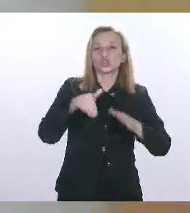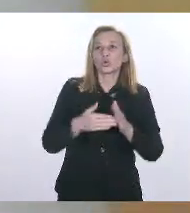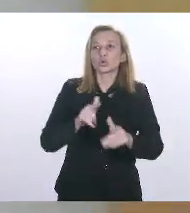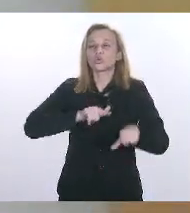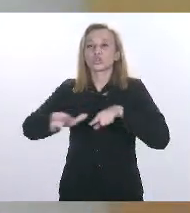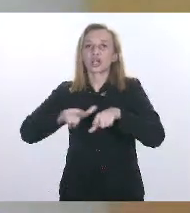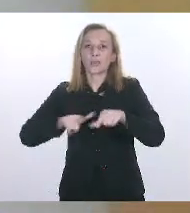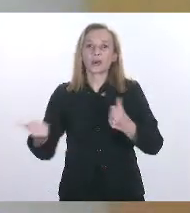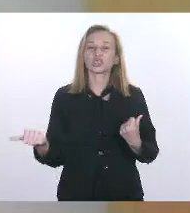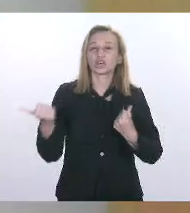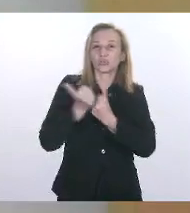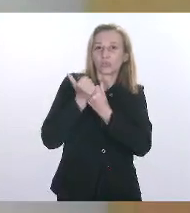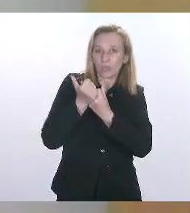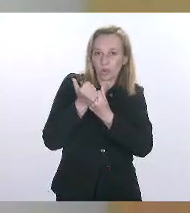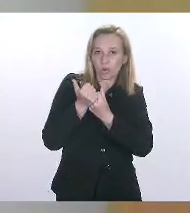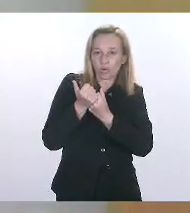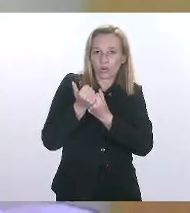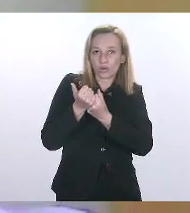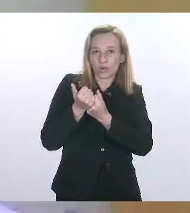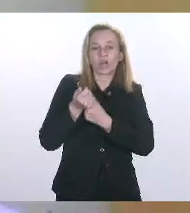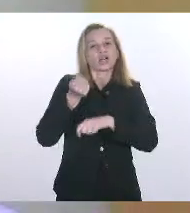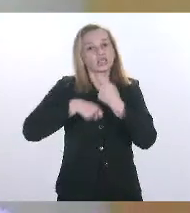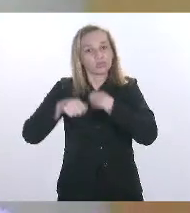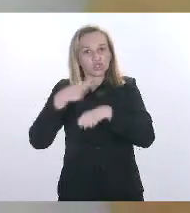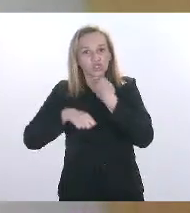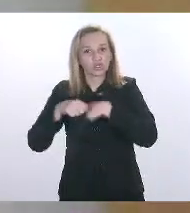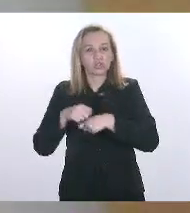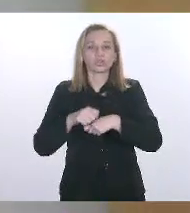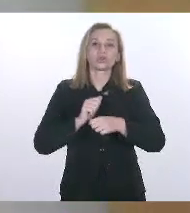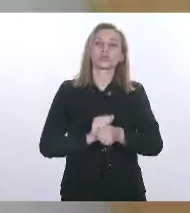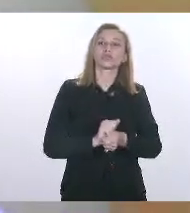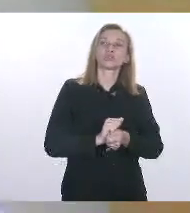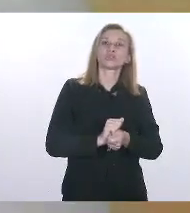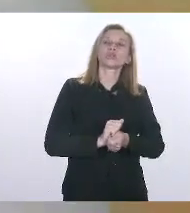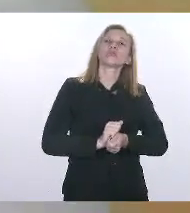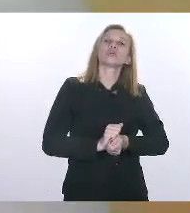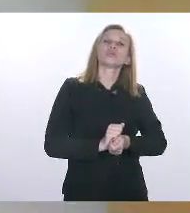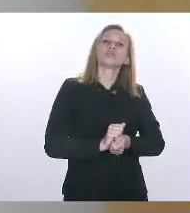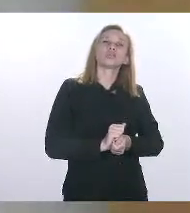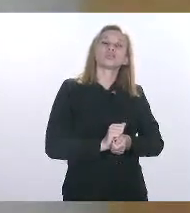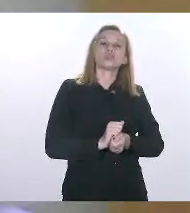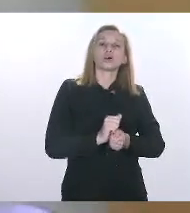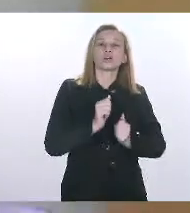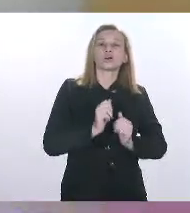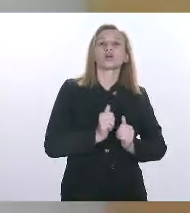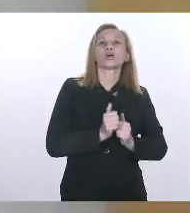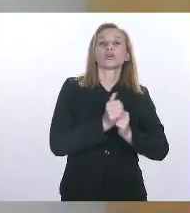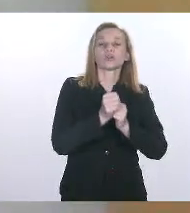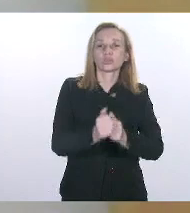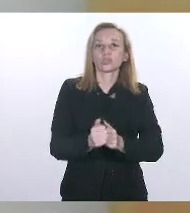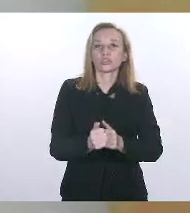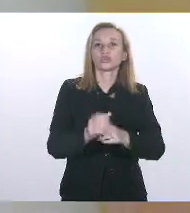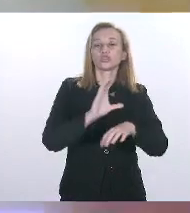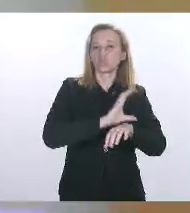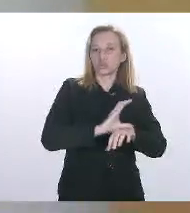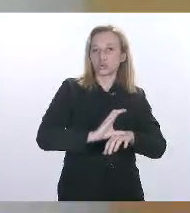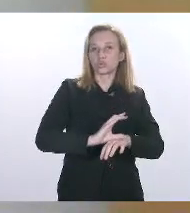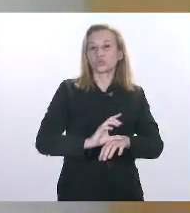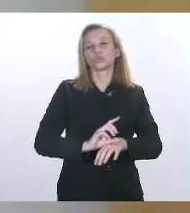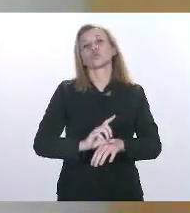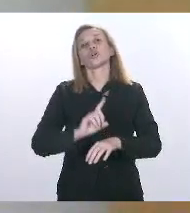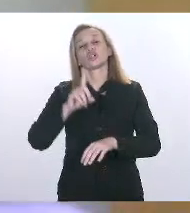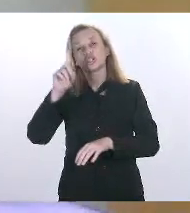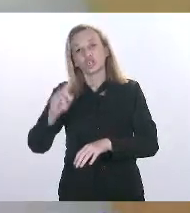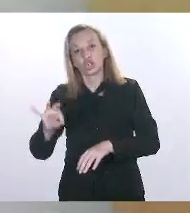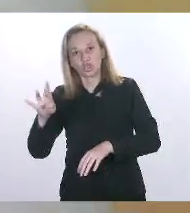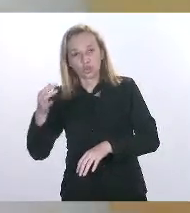de apoio e de suporte administrativo aos departamentos, às coordenações de curso, às pró-reitorias, enfim, é